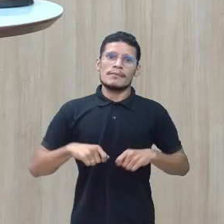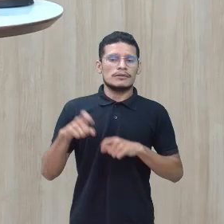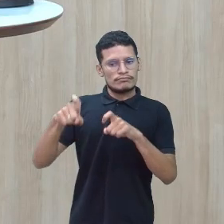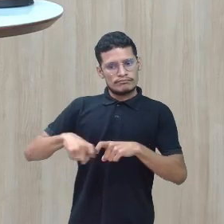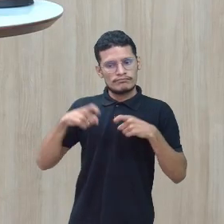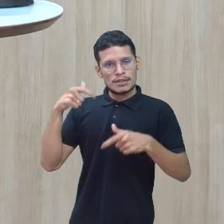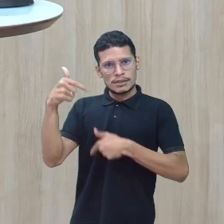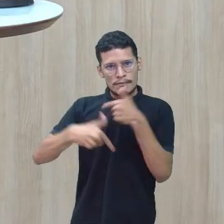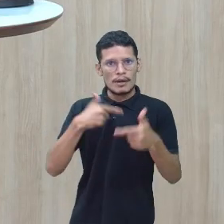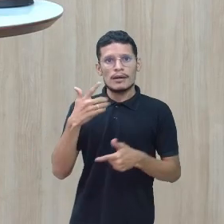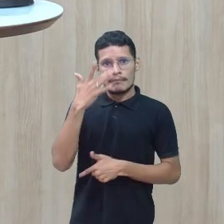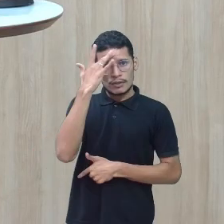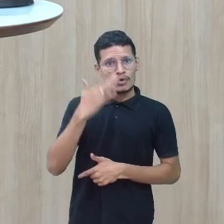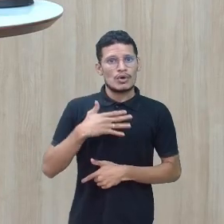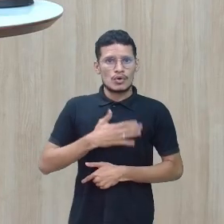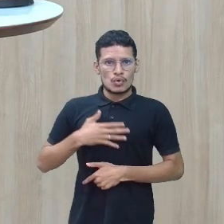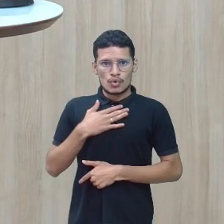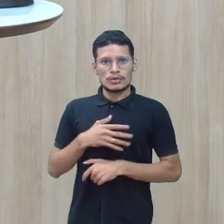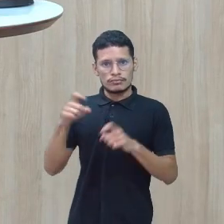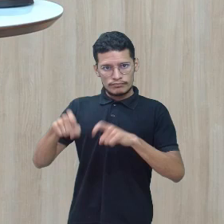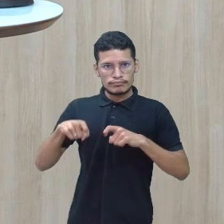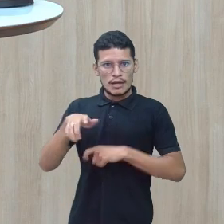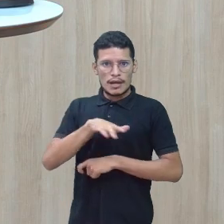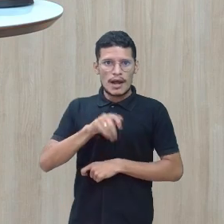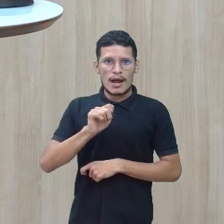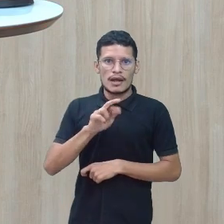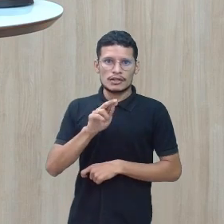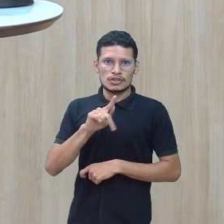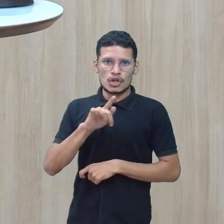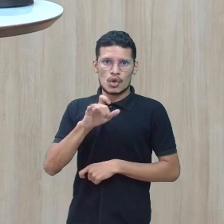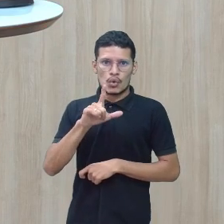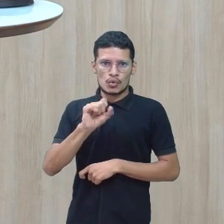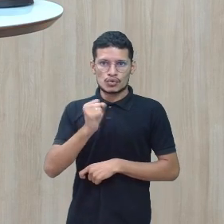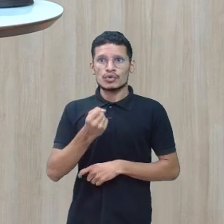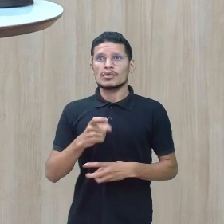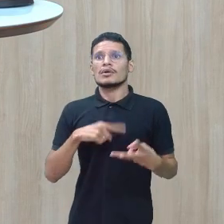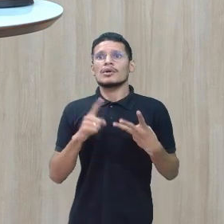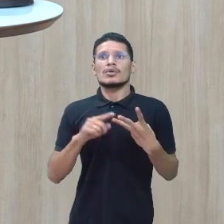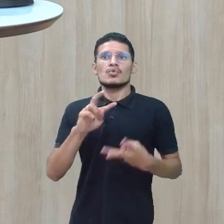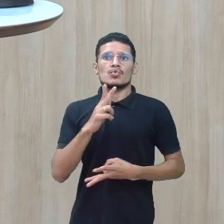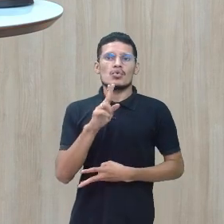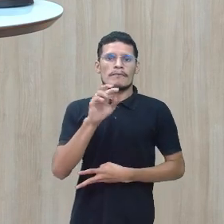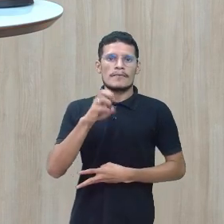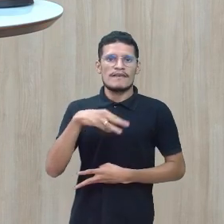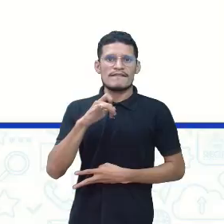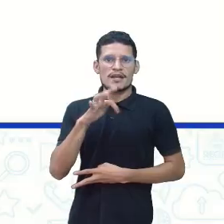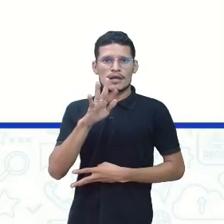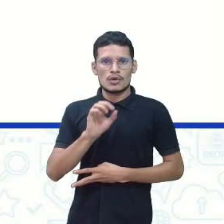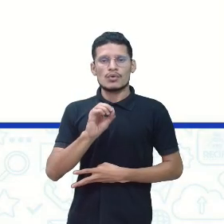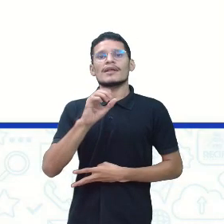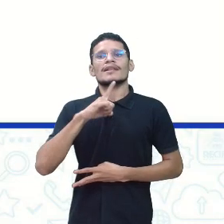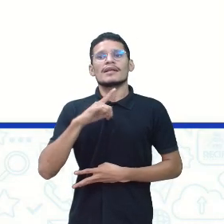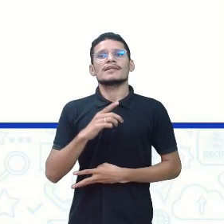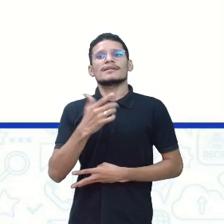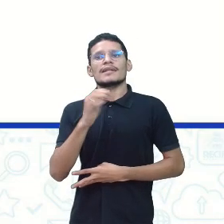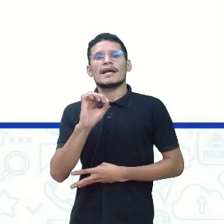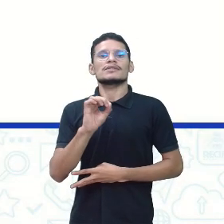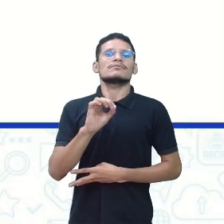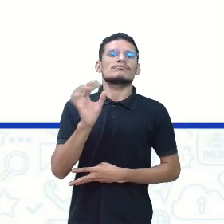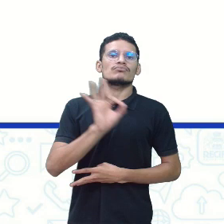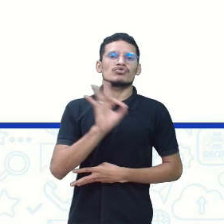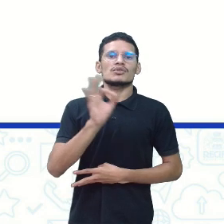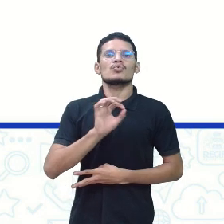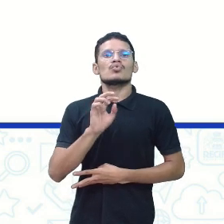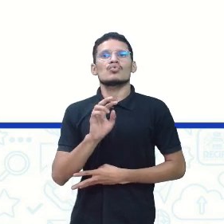agrícola. As pessoas gostam de plantar bem com solo argiloso. E o umífero apresenta 10% de humus, é um tipo de